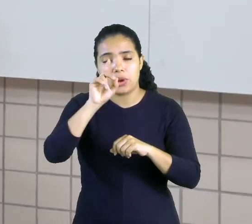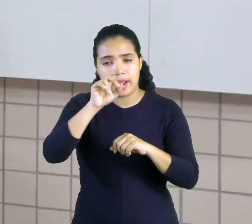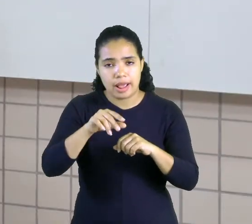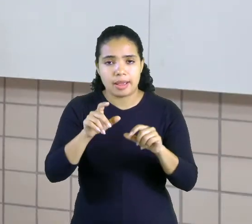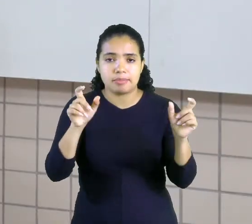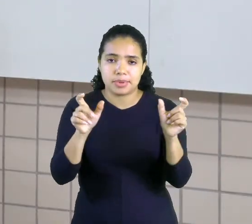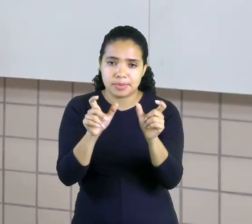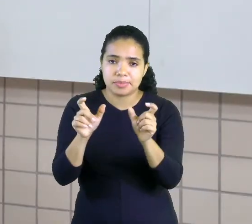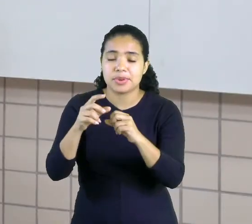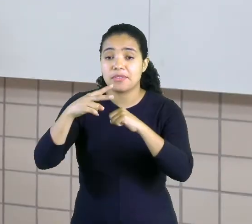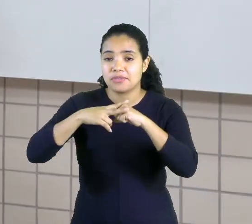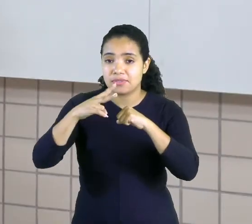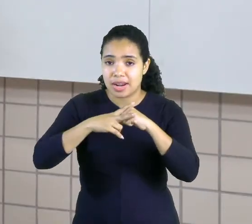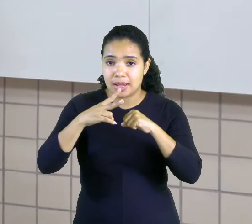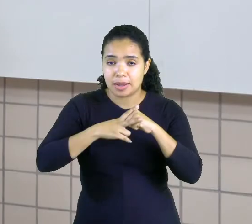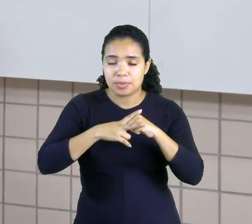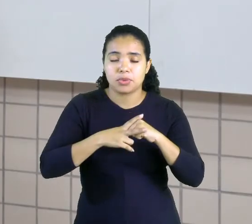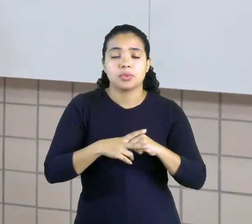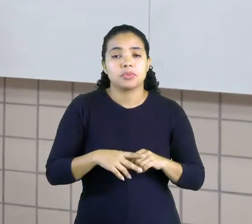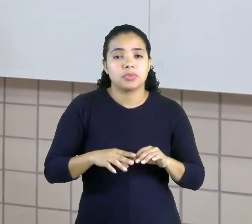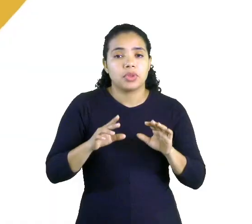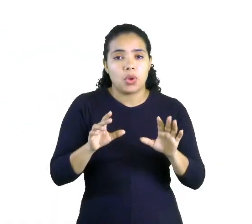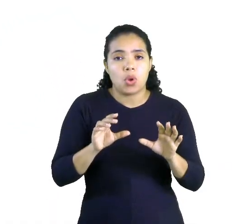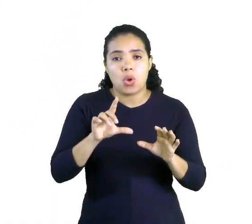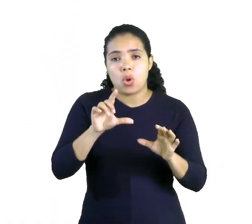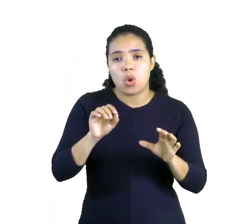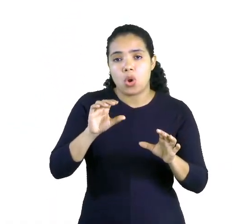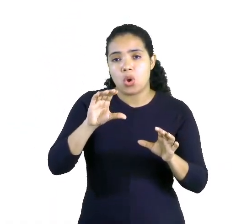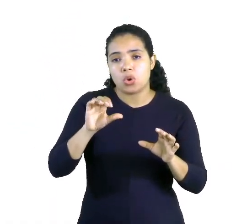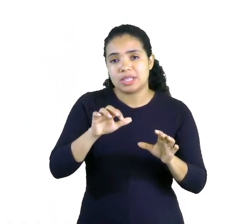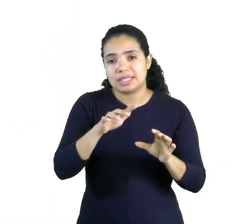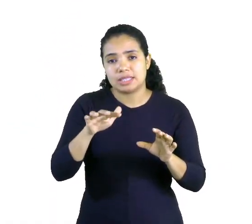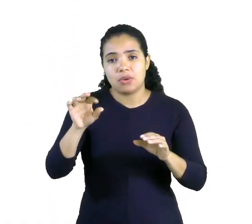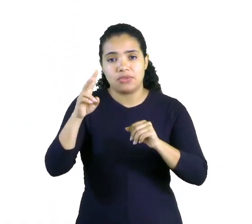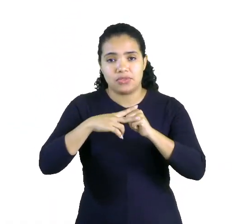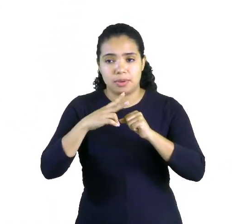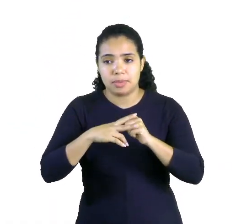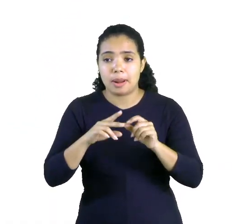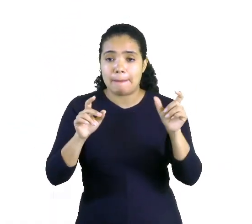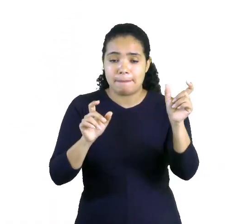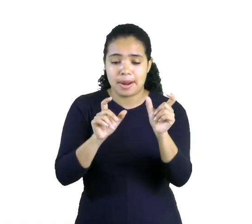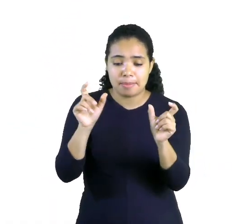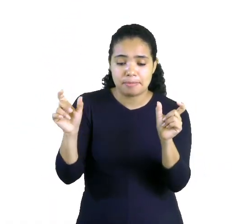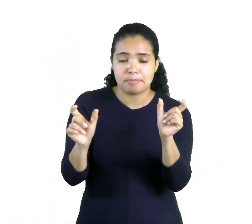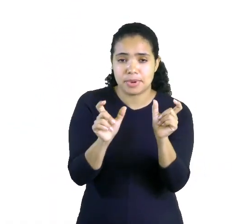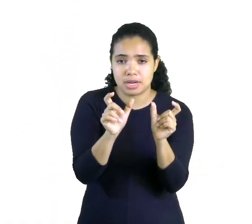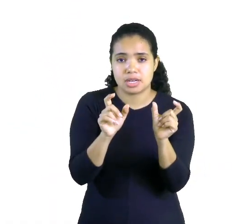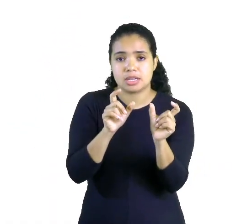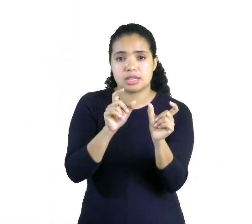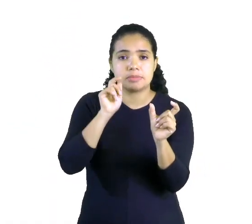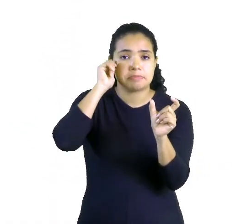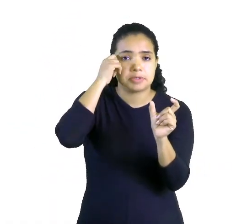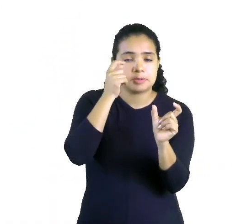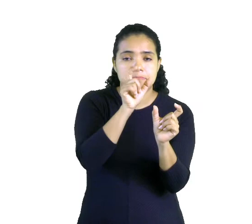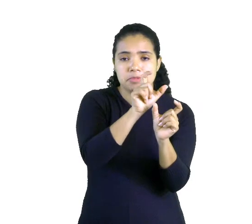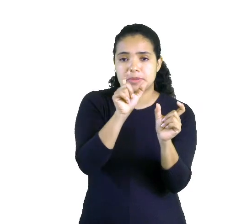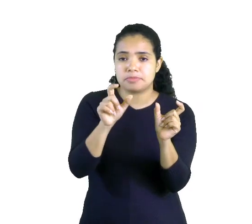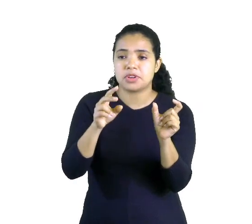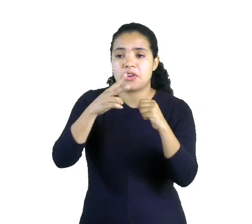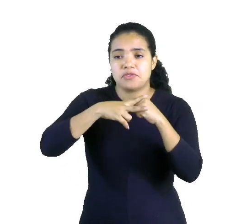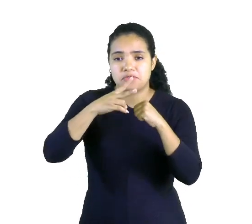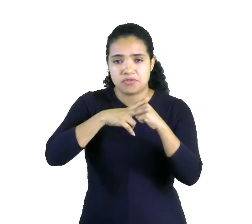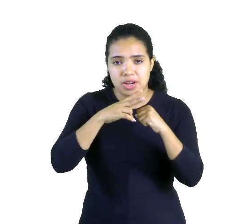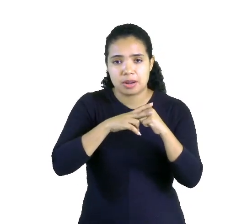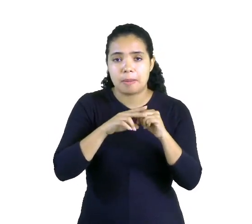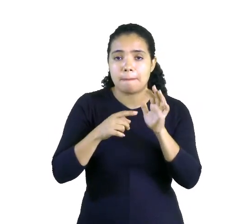por verbos ou locuções verbais. As palavras grifadas são verbos, indicam